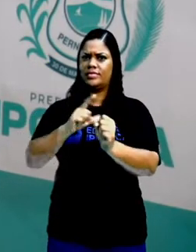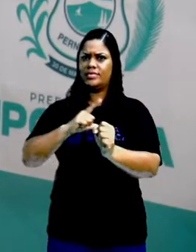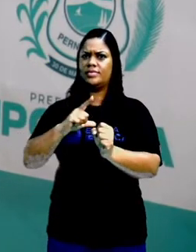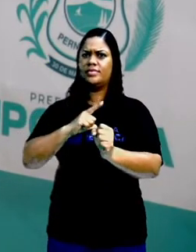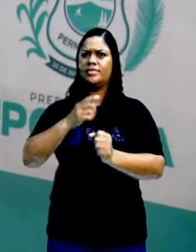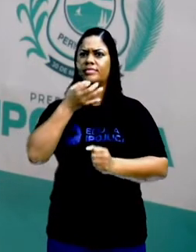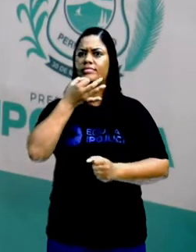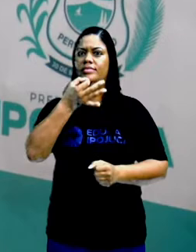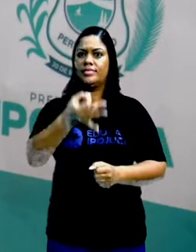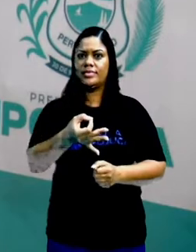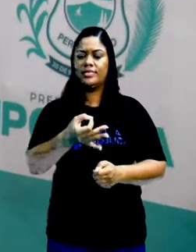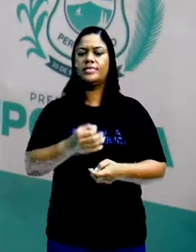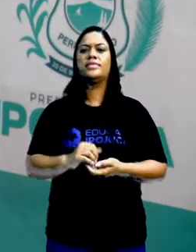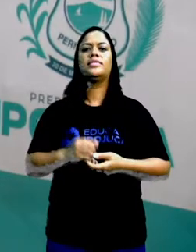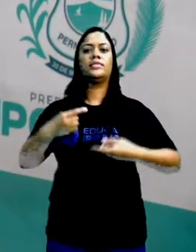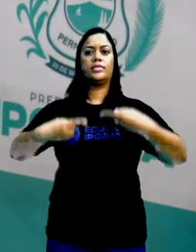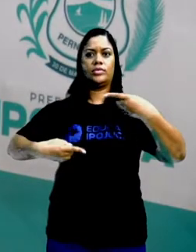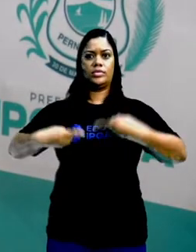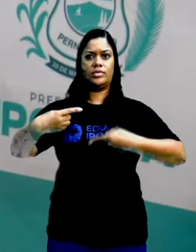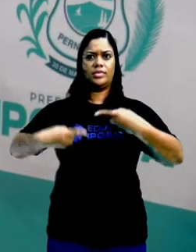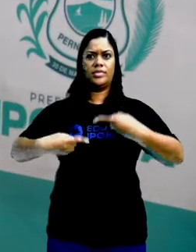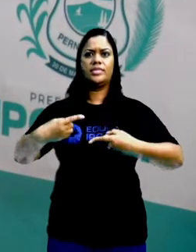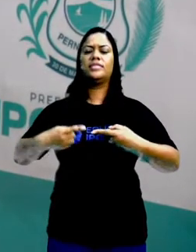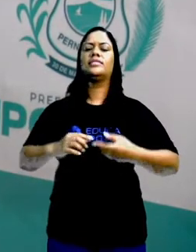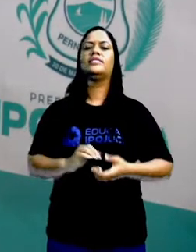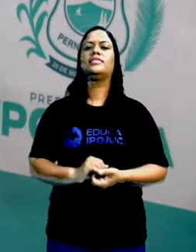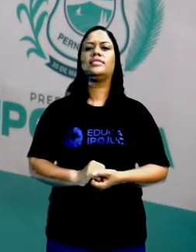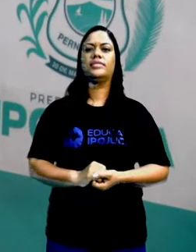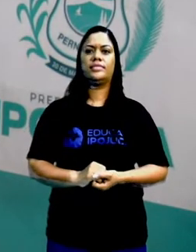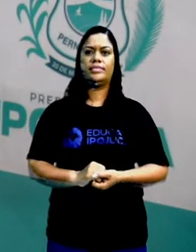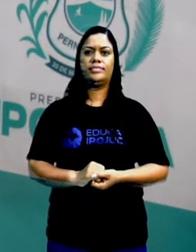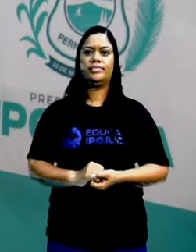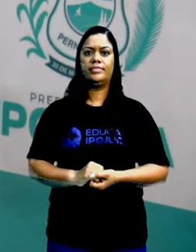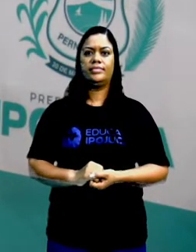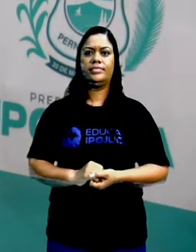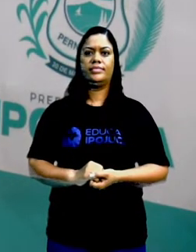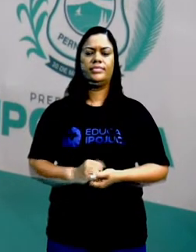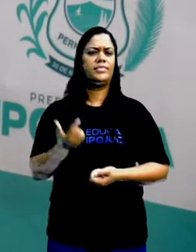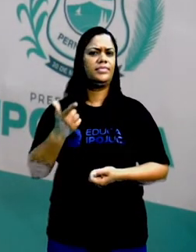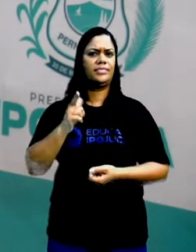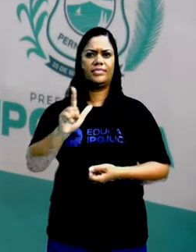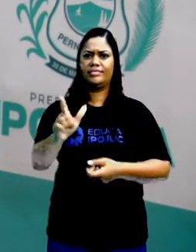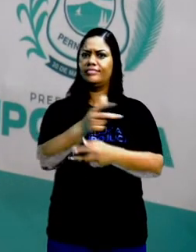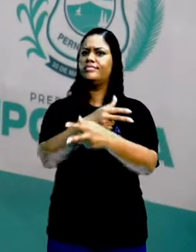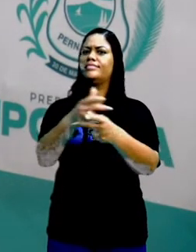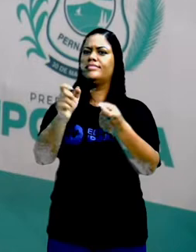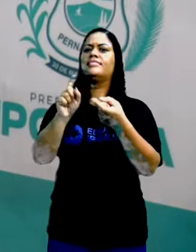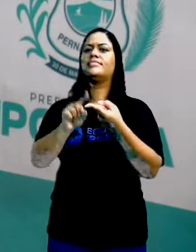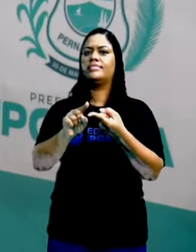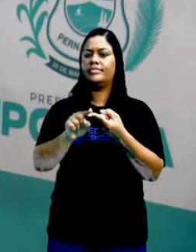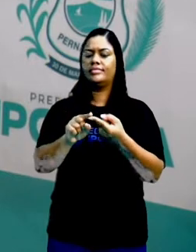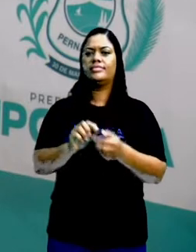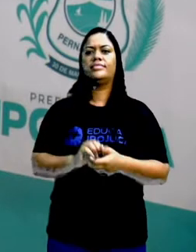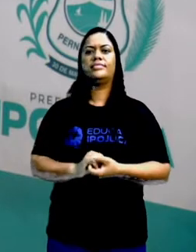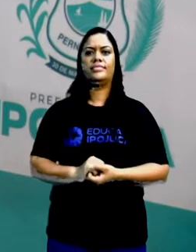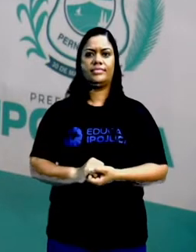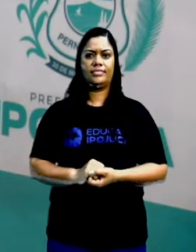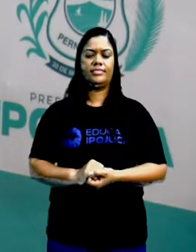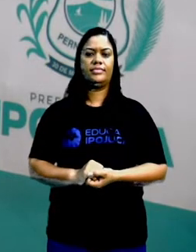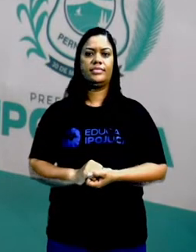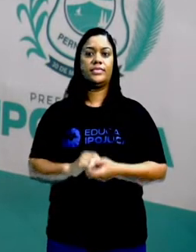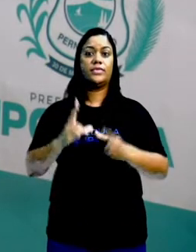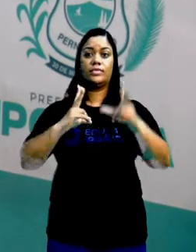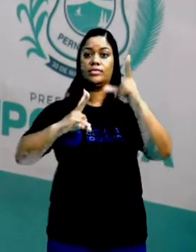opinião a respeito de da política de um modo geral certo e outras questões geralmente são